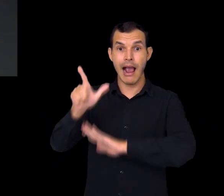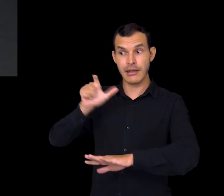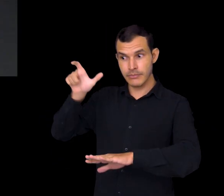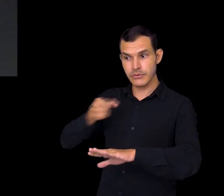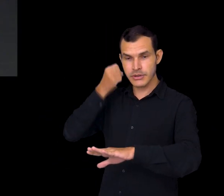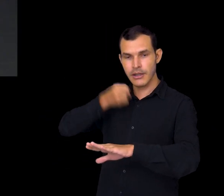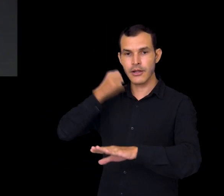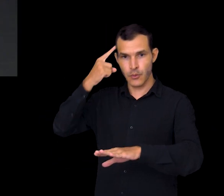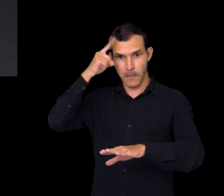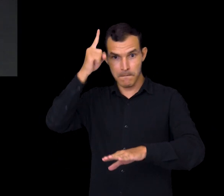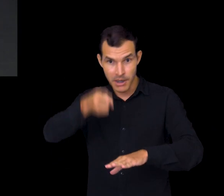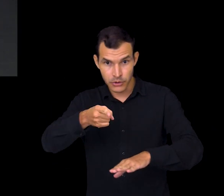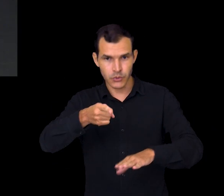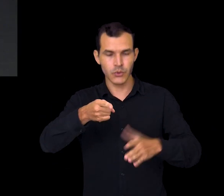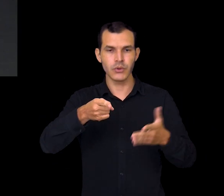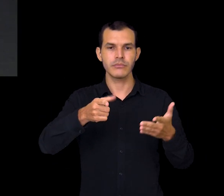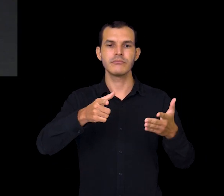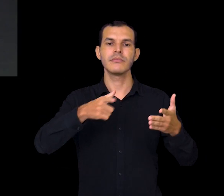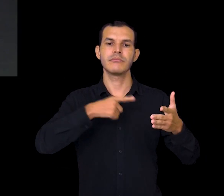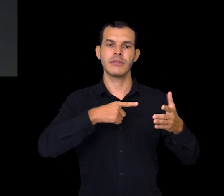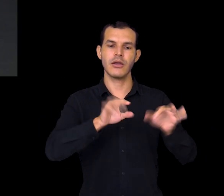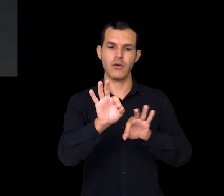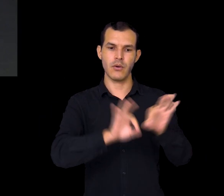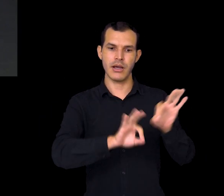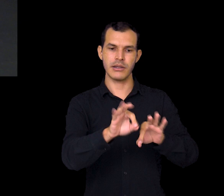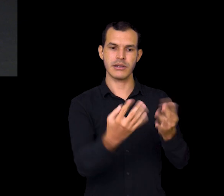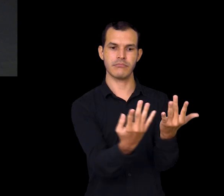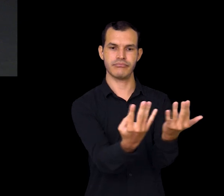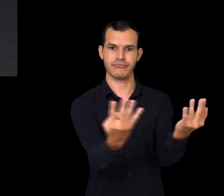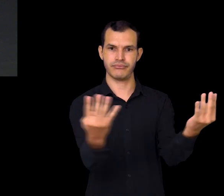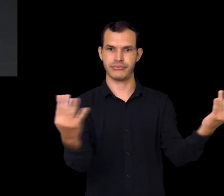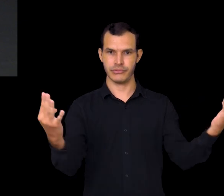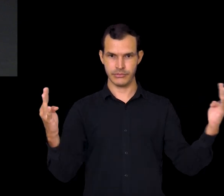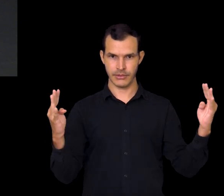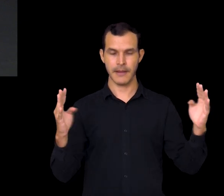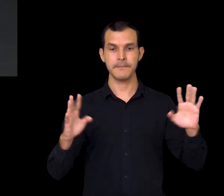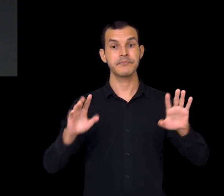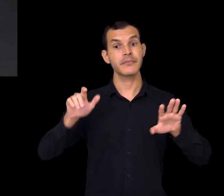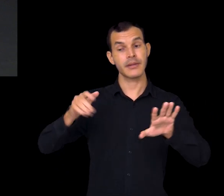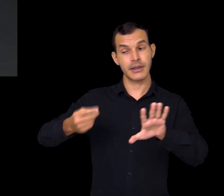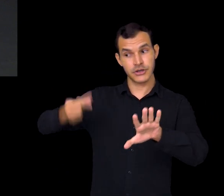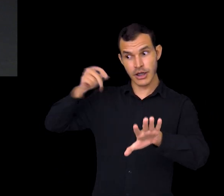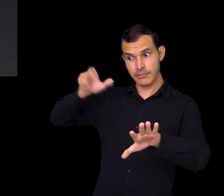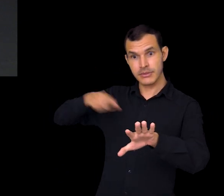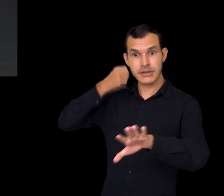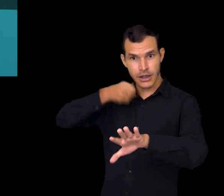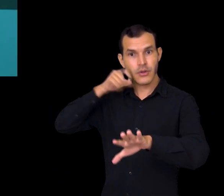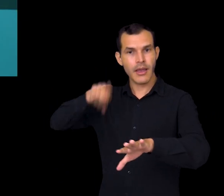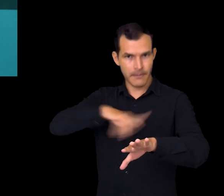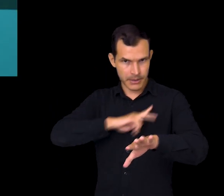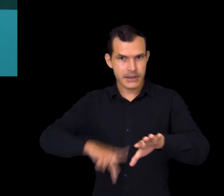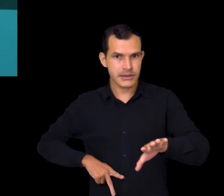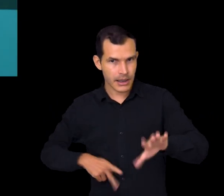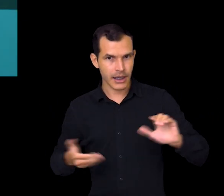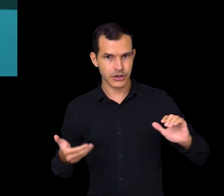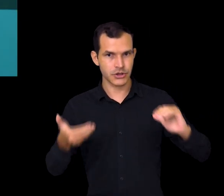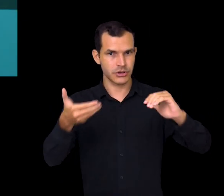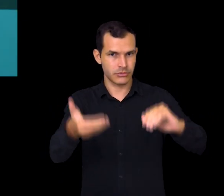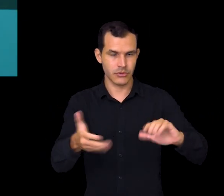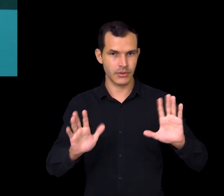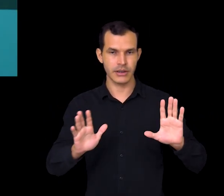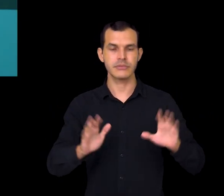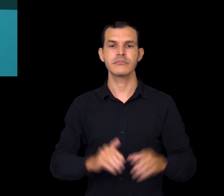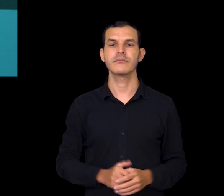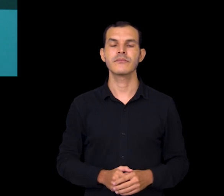presidente do Congresso. E presidente do Congresso, né? Então ele mandou botar uma cerca. Maurício Mata, arquiteto. Um alambrado, né? Para conter. E